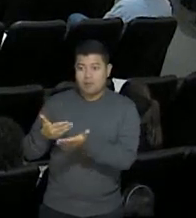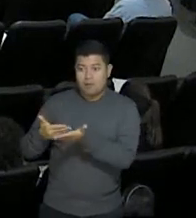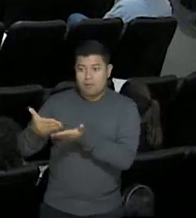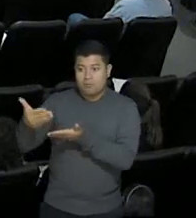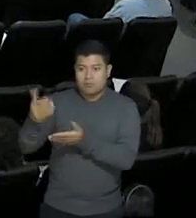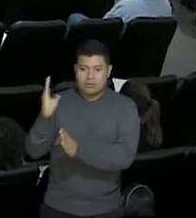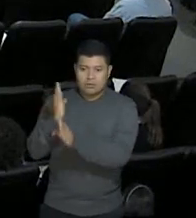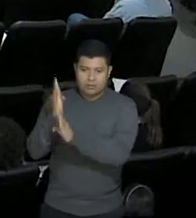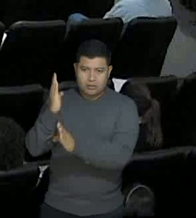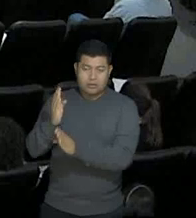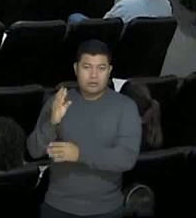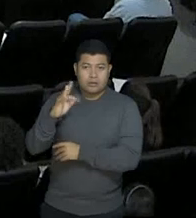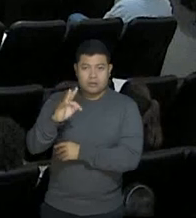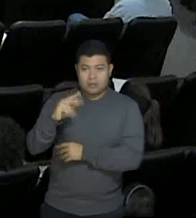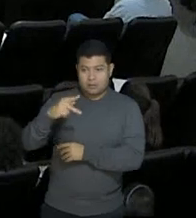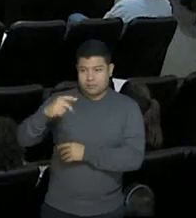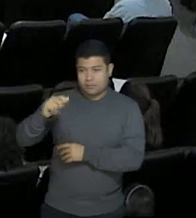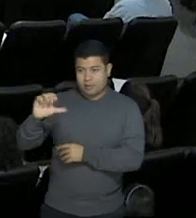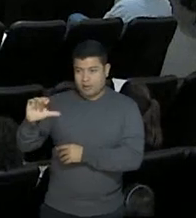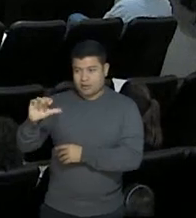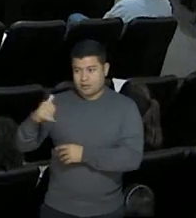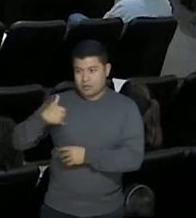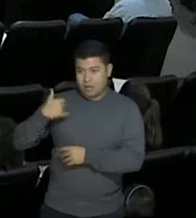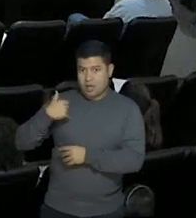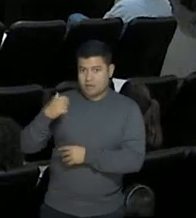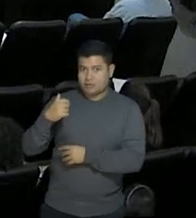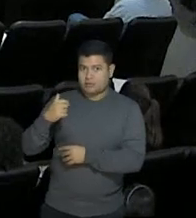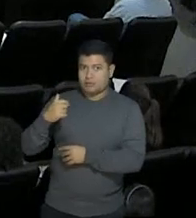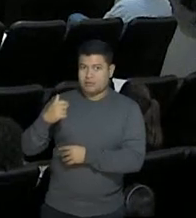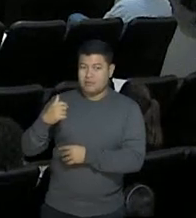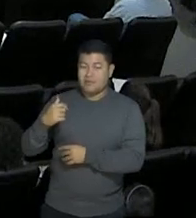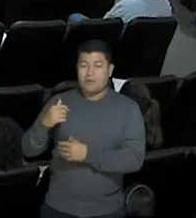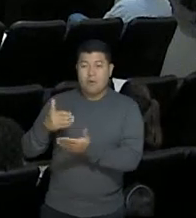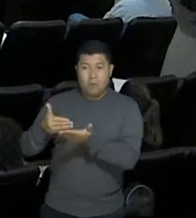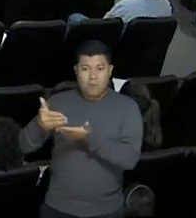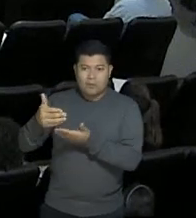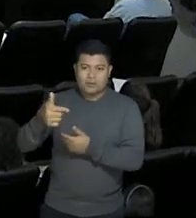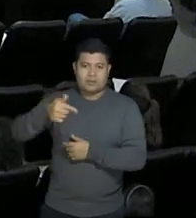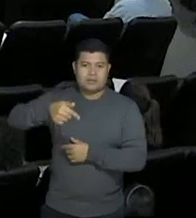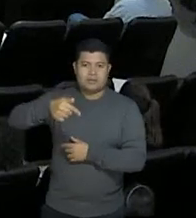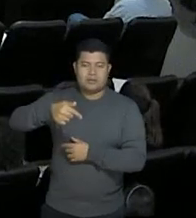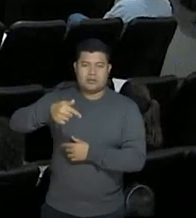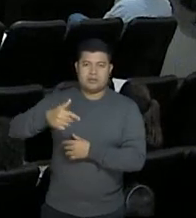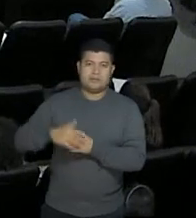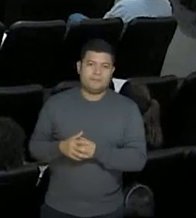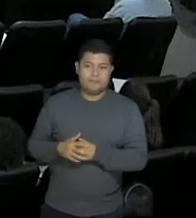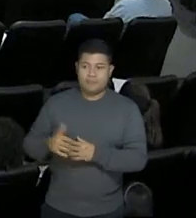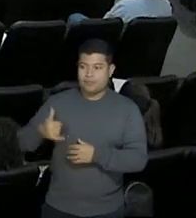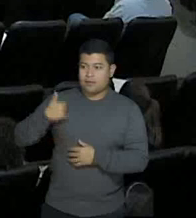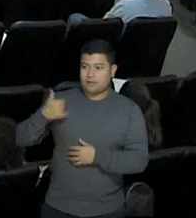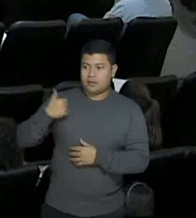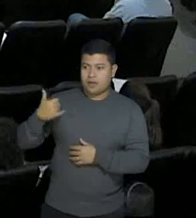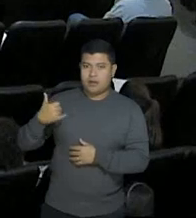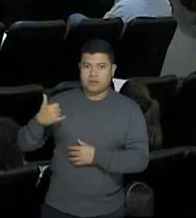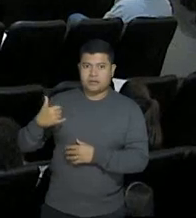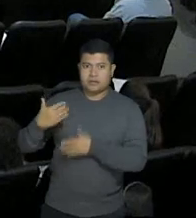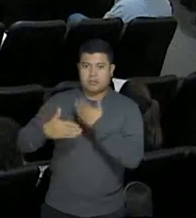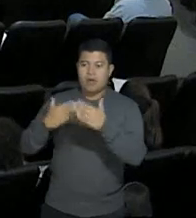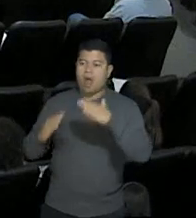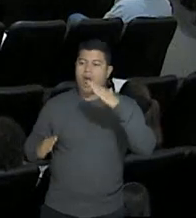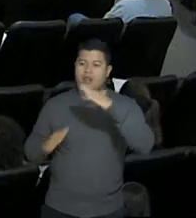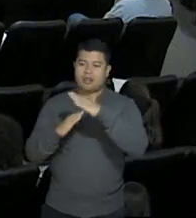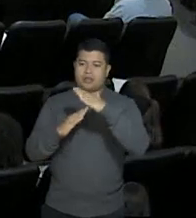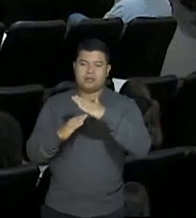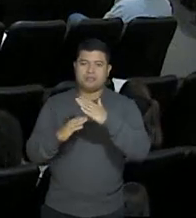diagnóstico, 7 anos. Idade mínima. Idade máxima? Não há. Pode